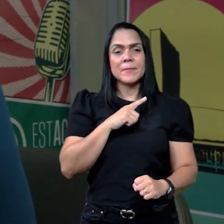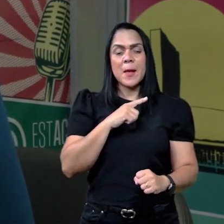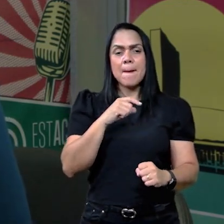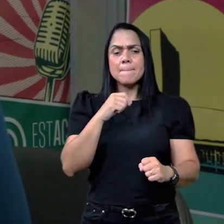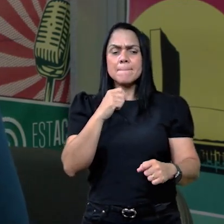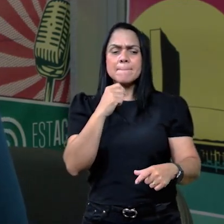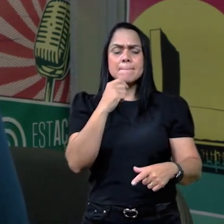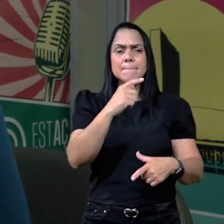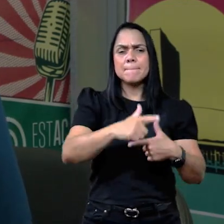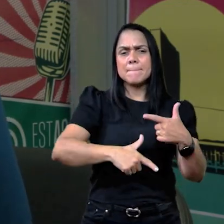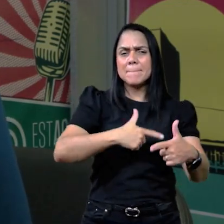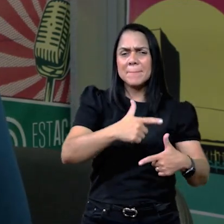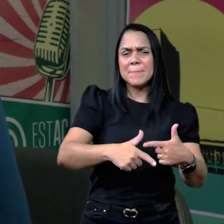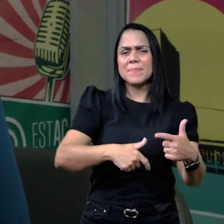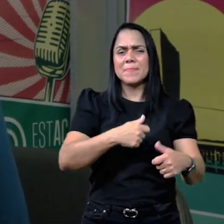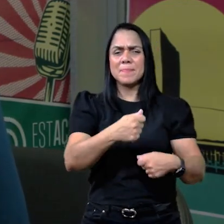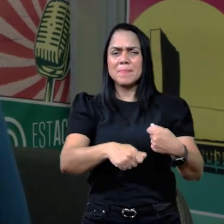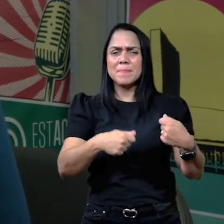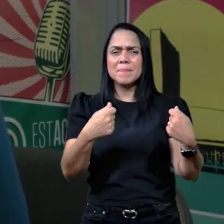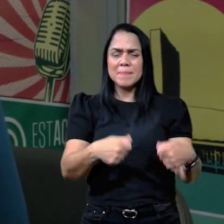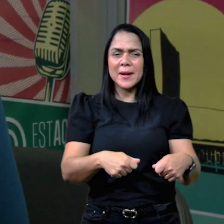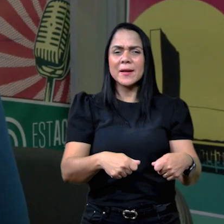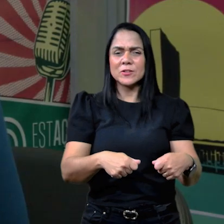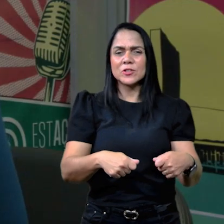práticas agroecológicas, a gente tem